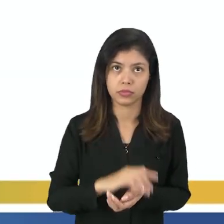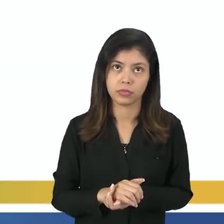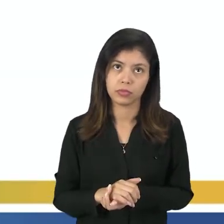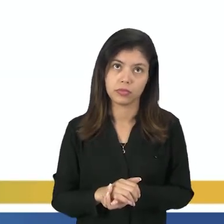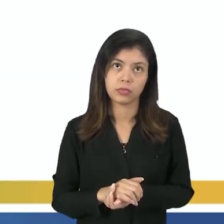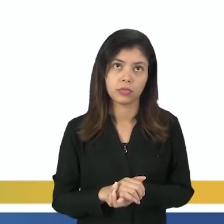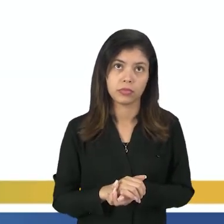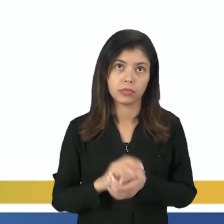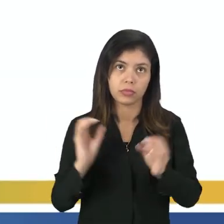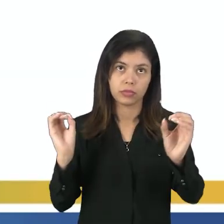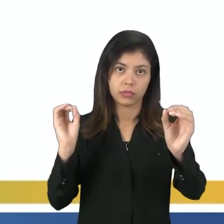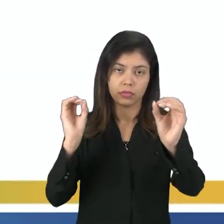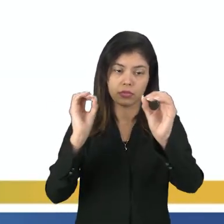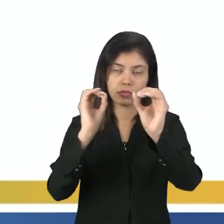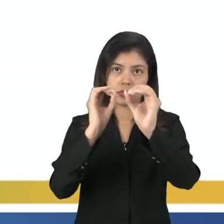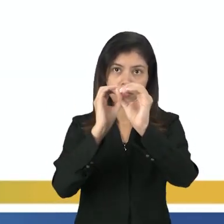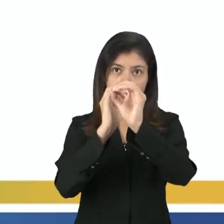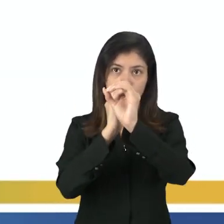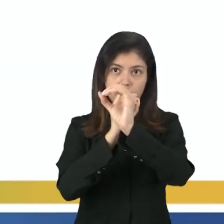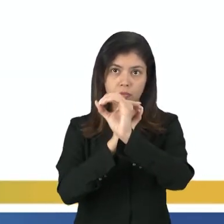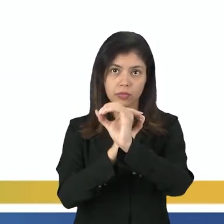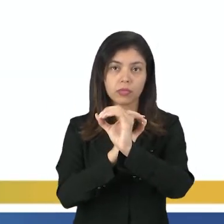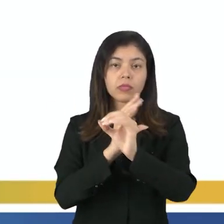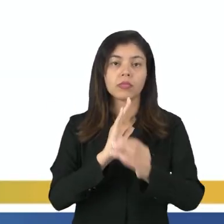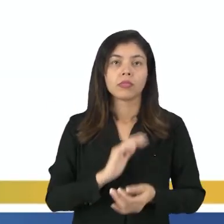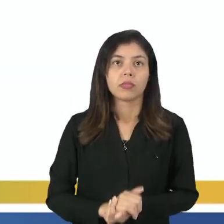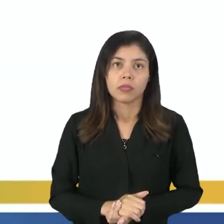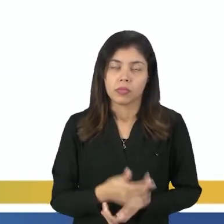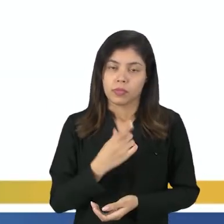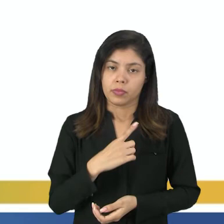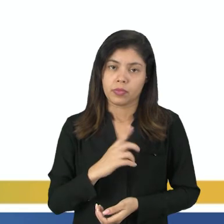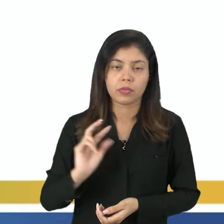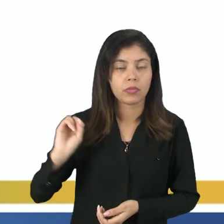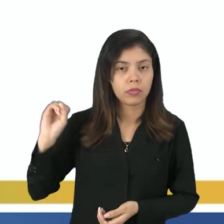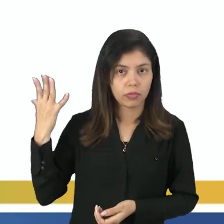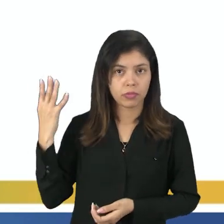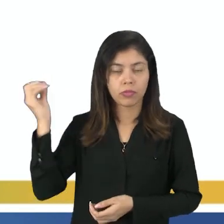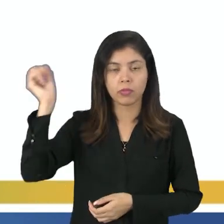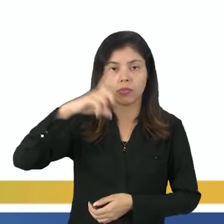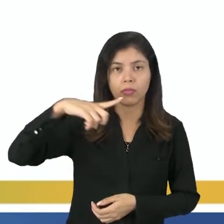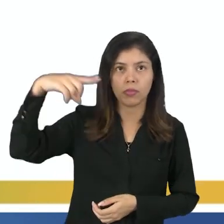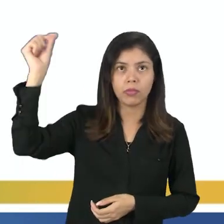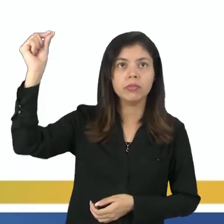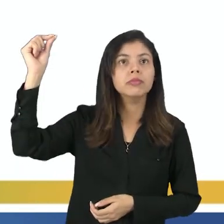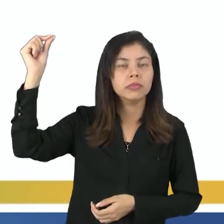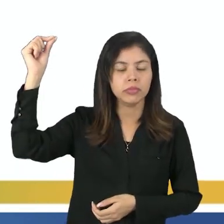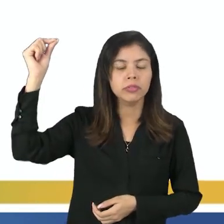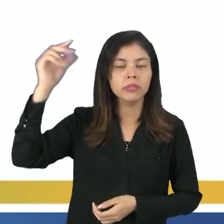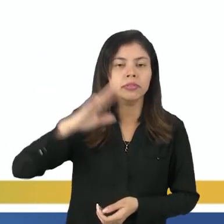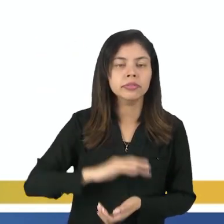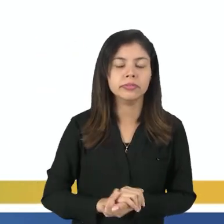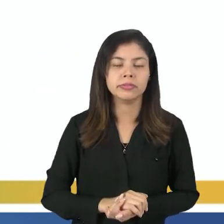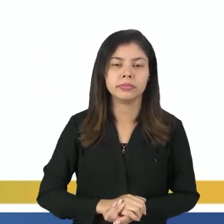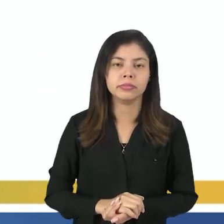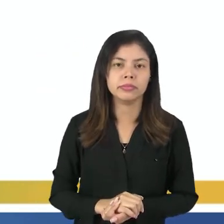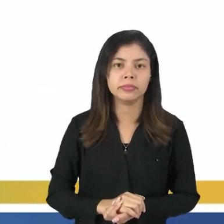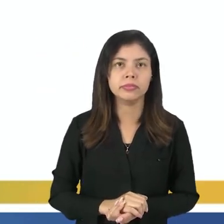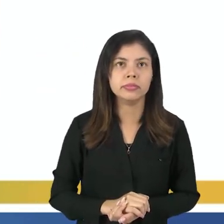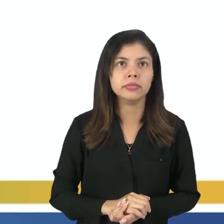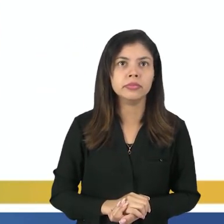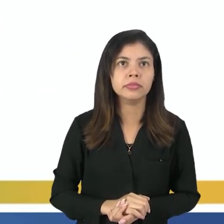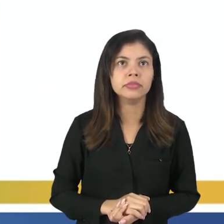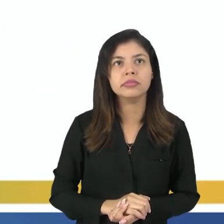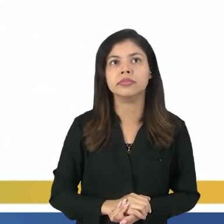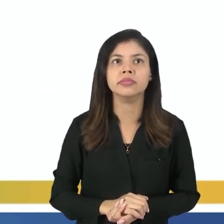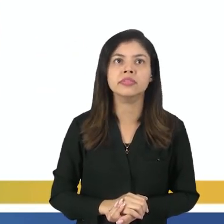tipos de eclipse, né? O eclipse lunar, aí ocorre aí com a sombra, né, da Terra